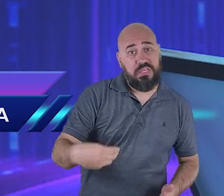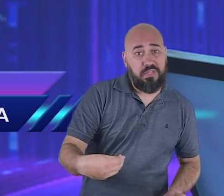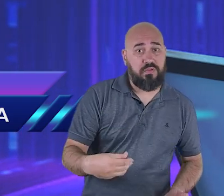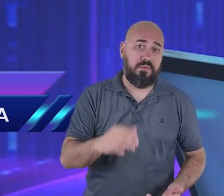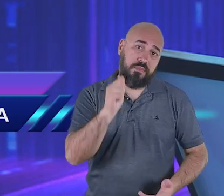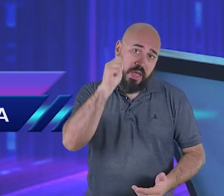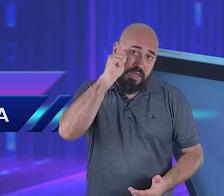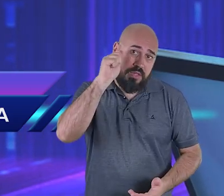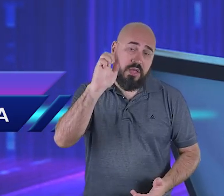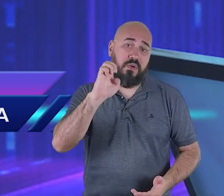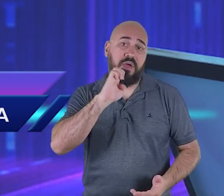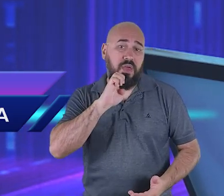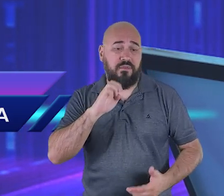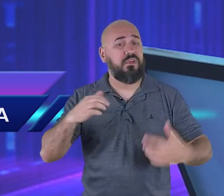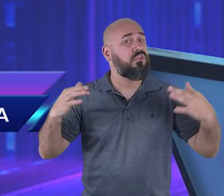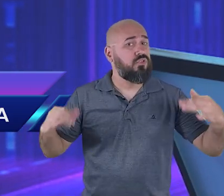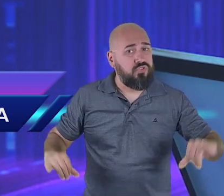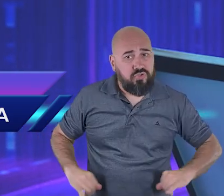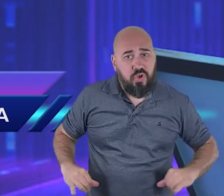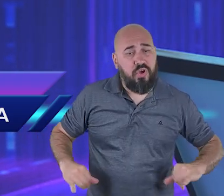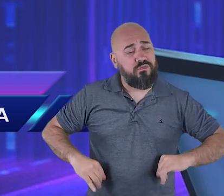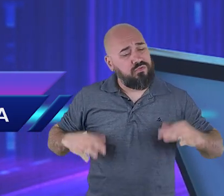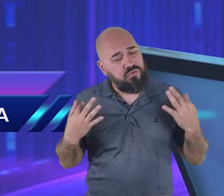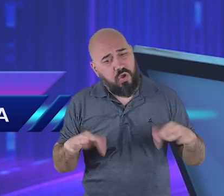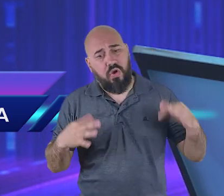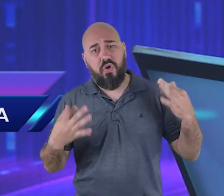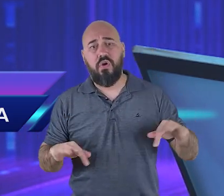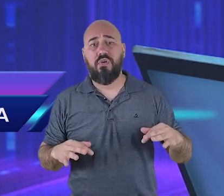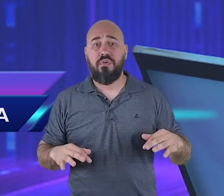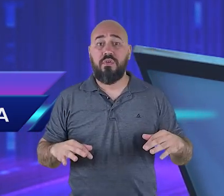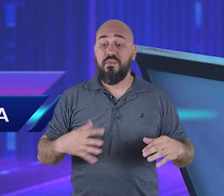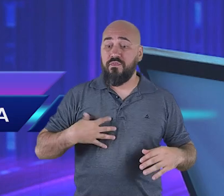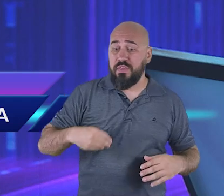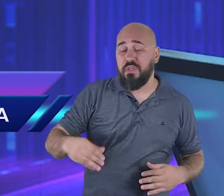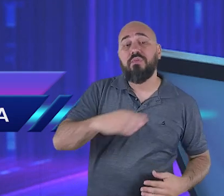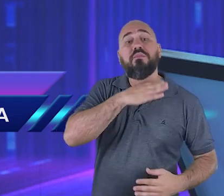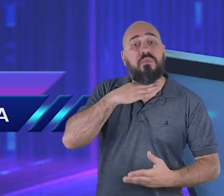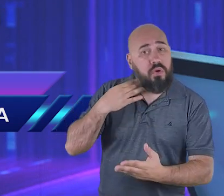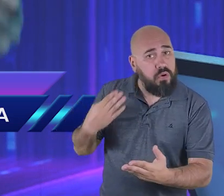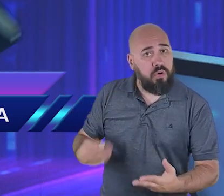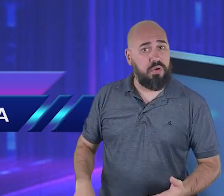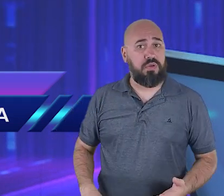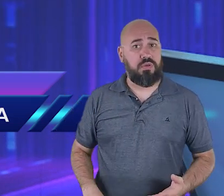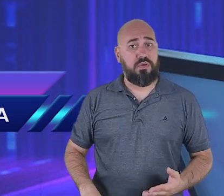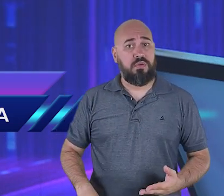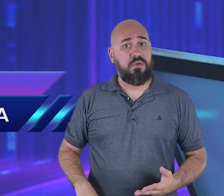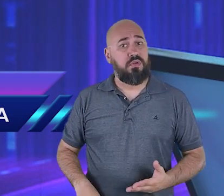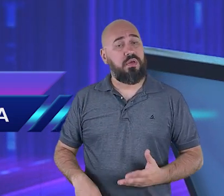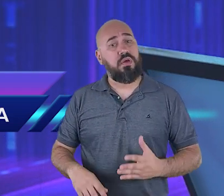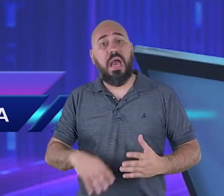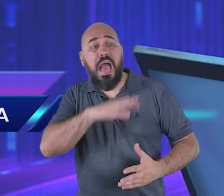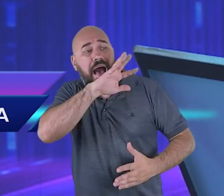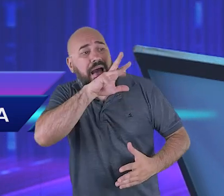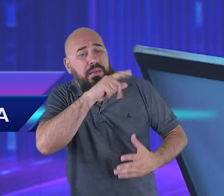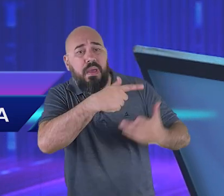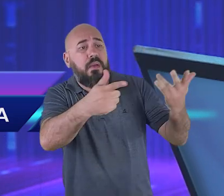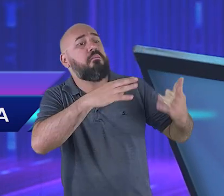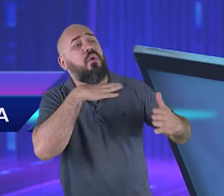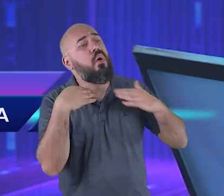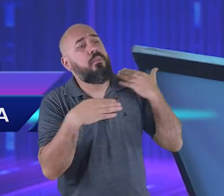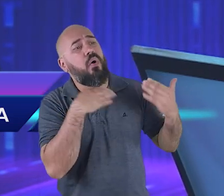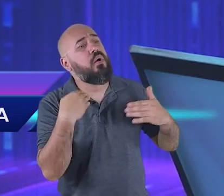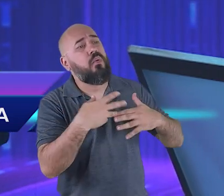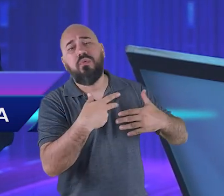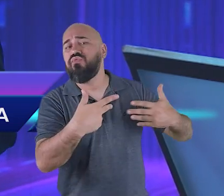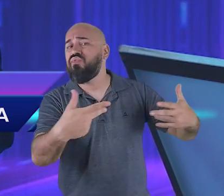sua própria dor física. Porque o diabo é o autor de todo o sofrimento humano. O que um Deus